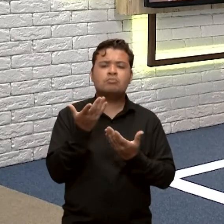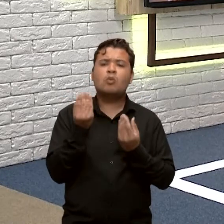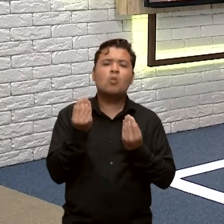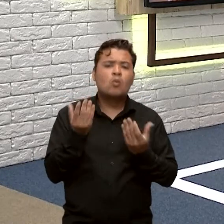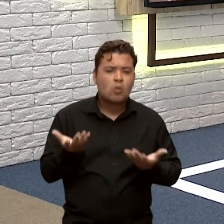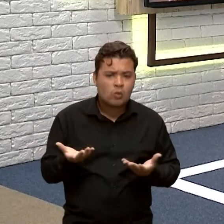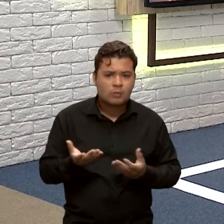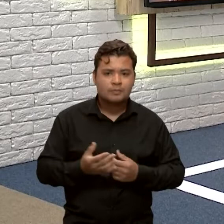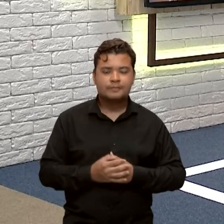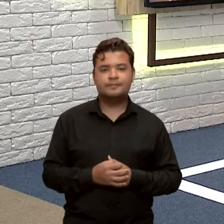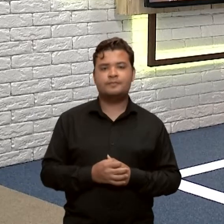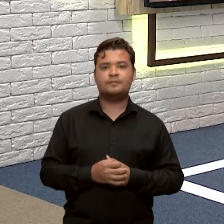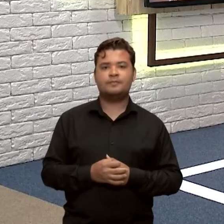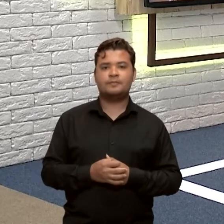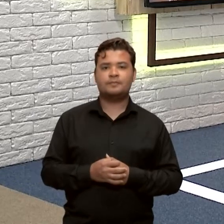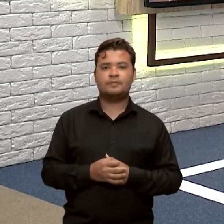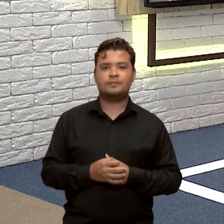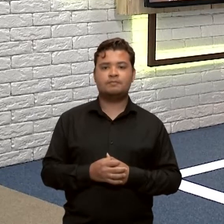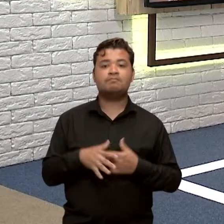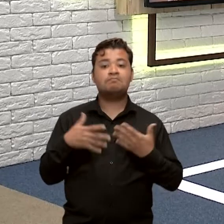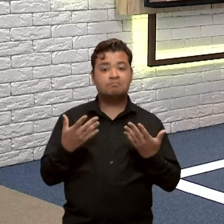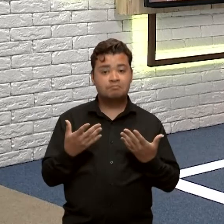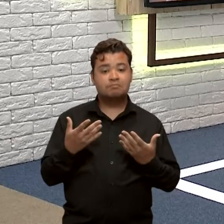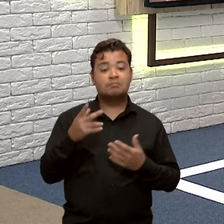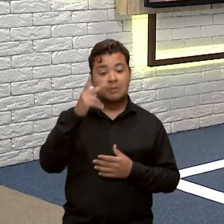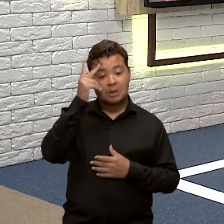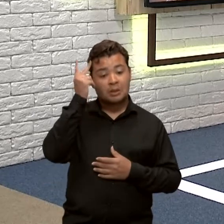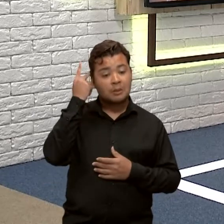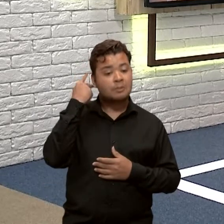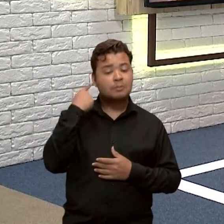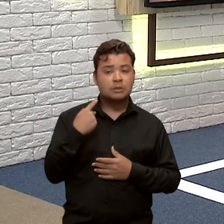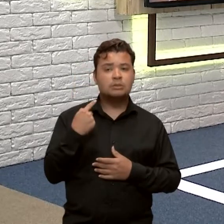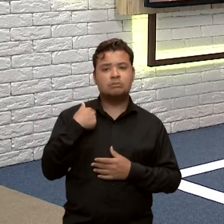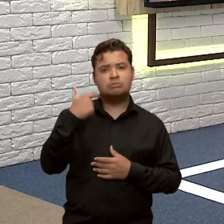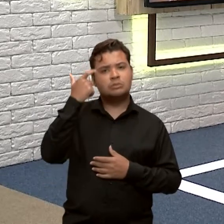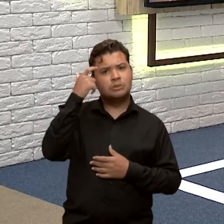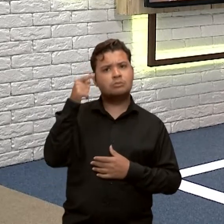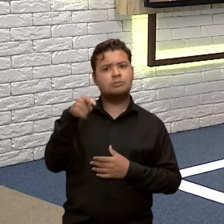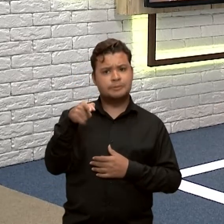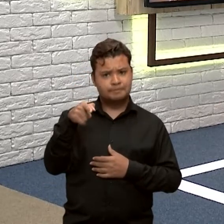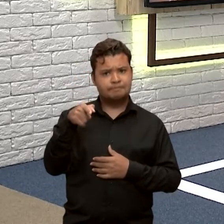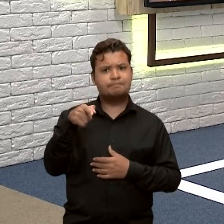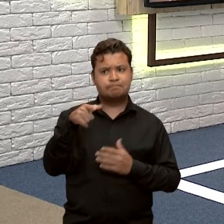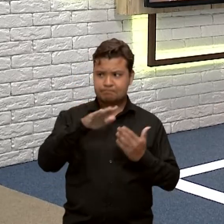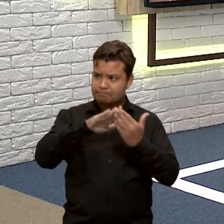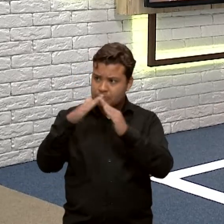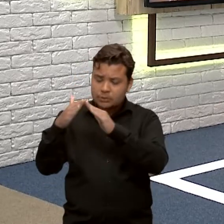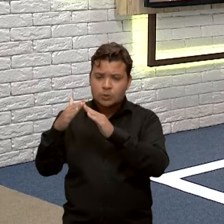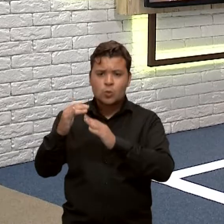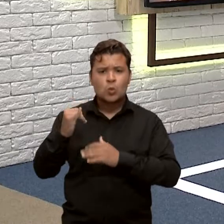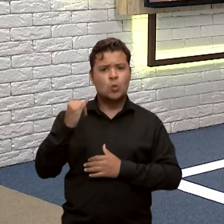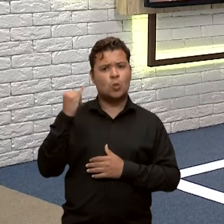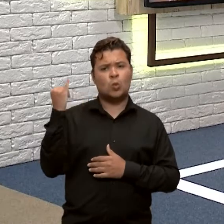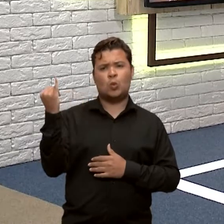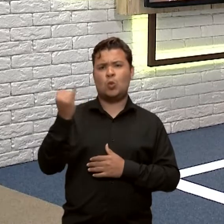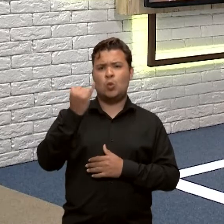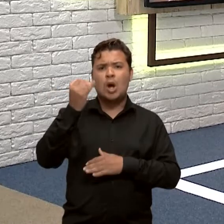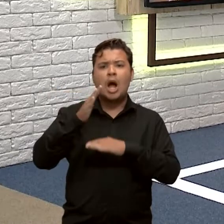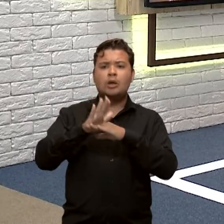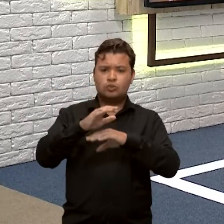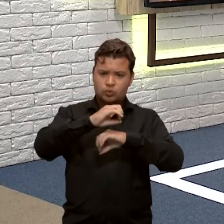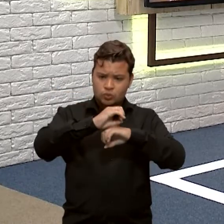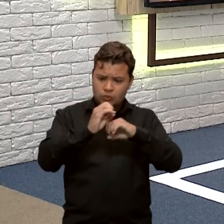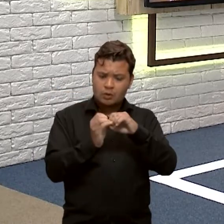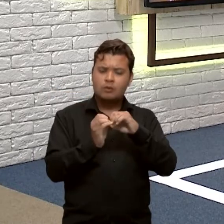Bem, Camila, esse eu acho que é um passo importante, né, para a internacionalização,